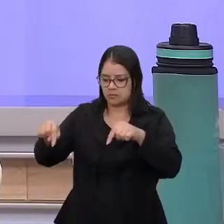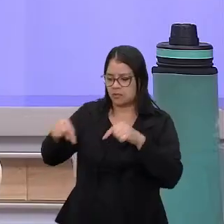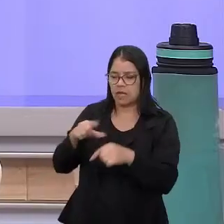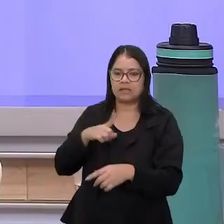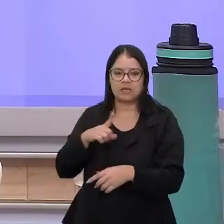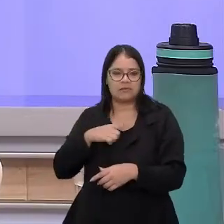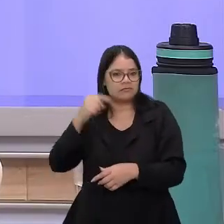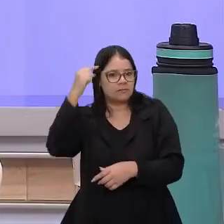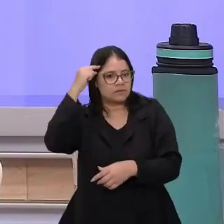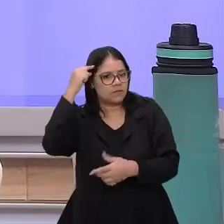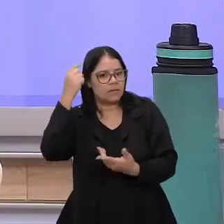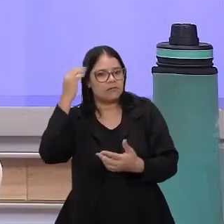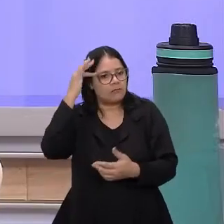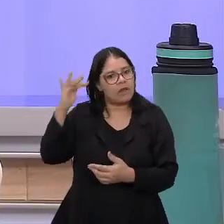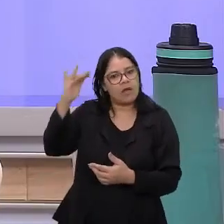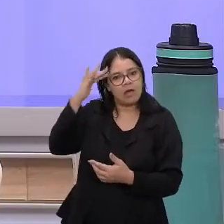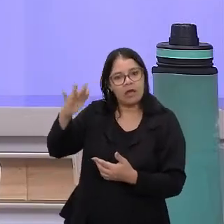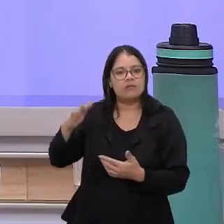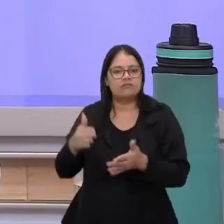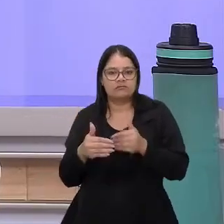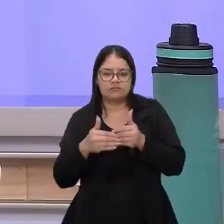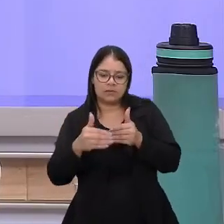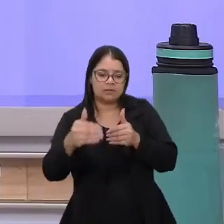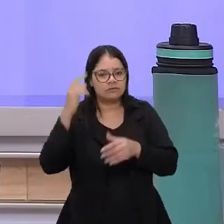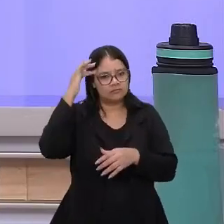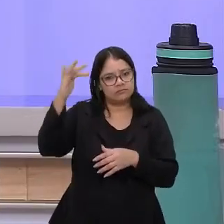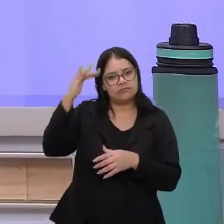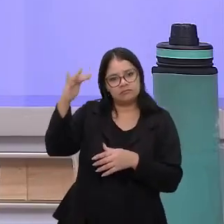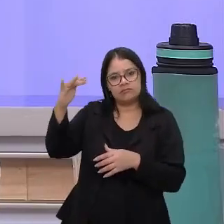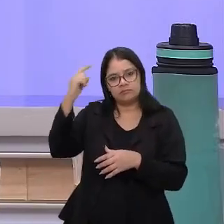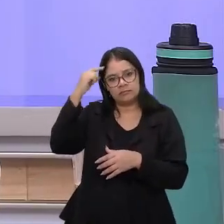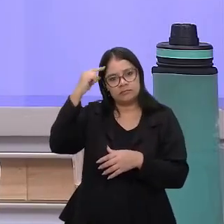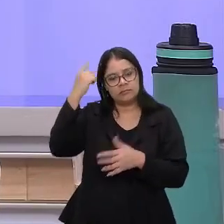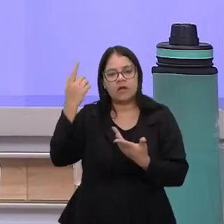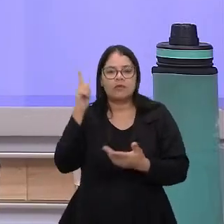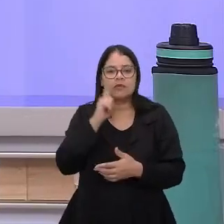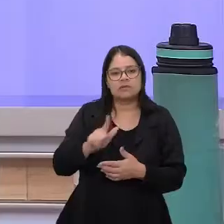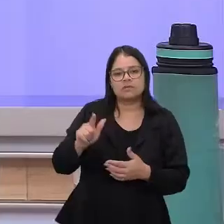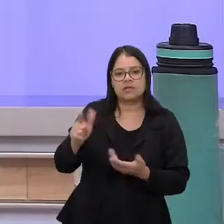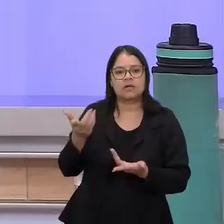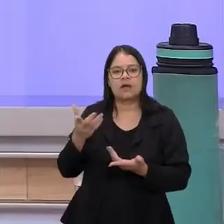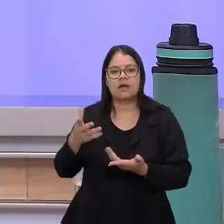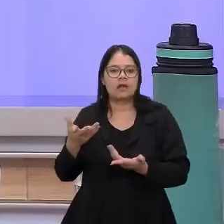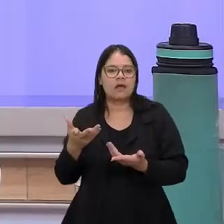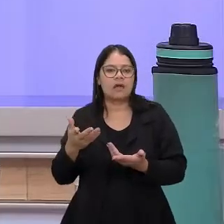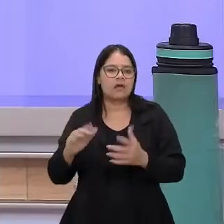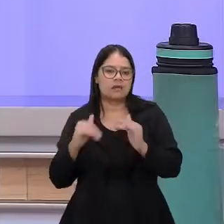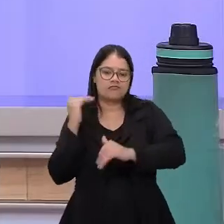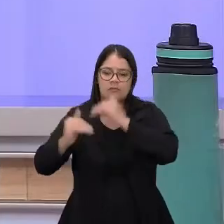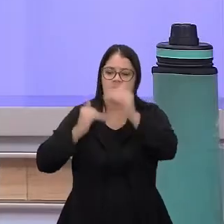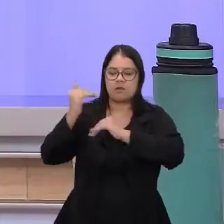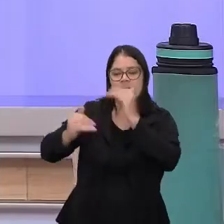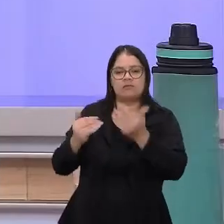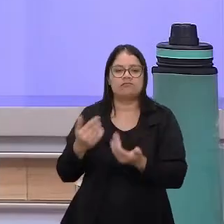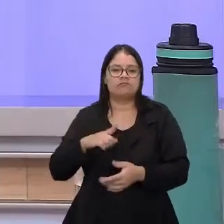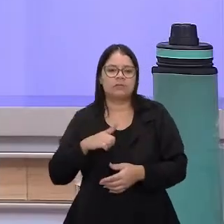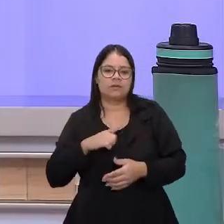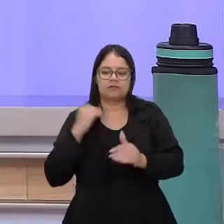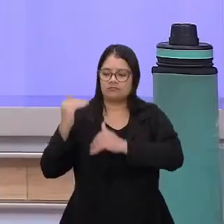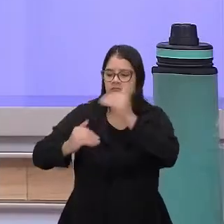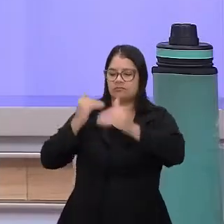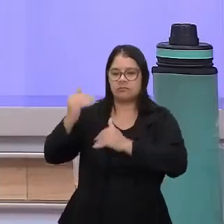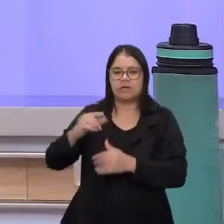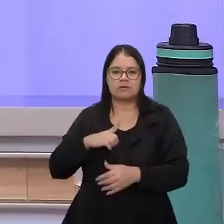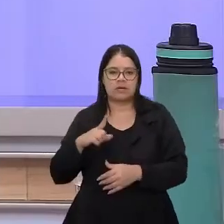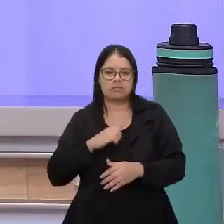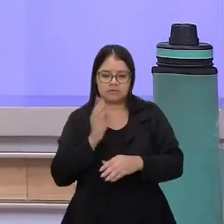tenham esse pensamento reflexivo e, a partir desse pensamento reflexivo, consiga ter ações. E aí, para ter essas ações, nós temos